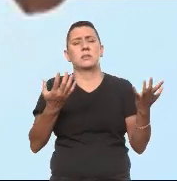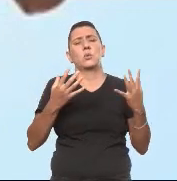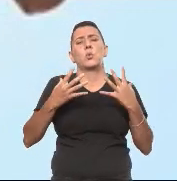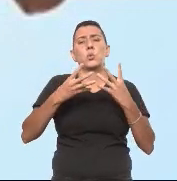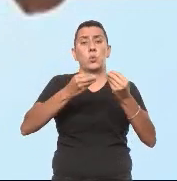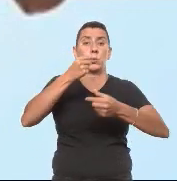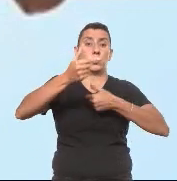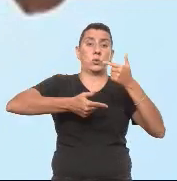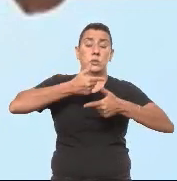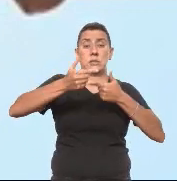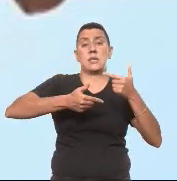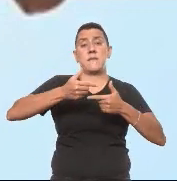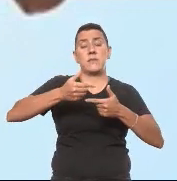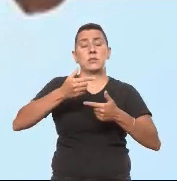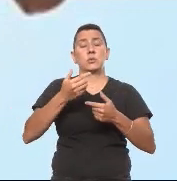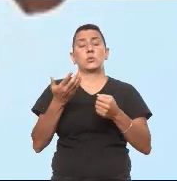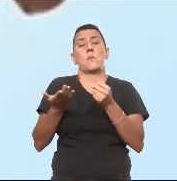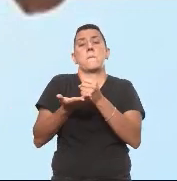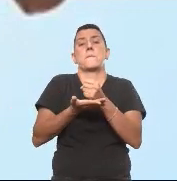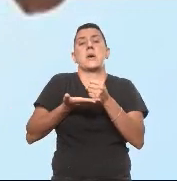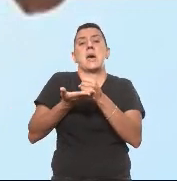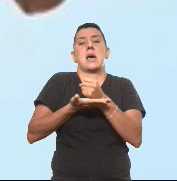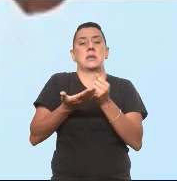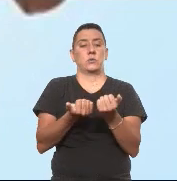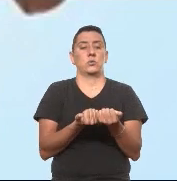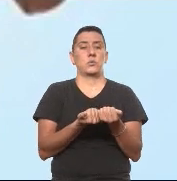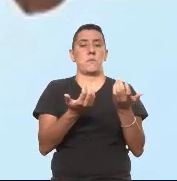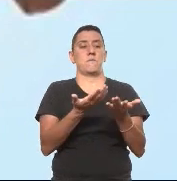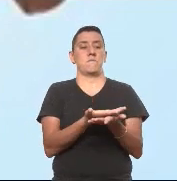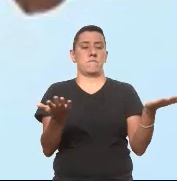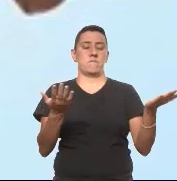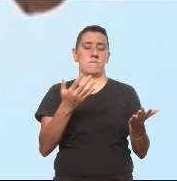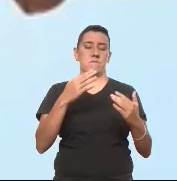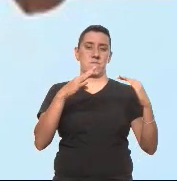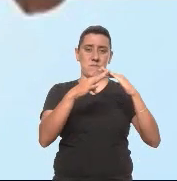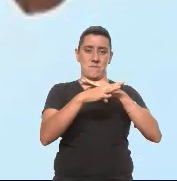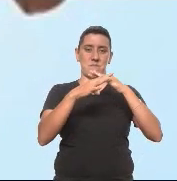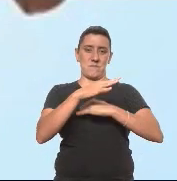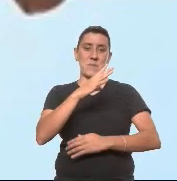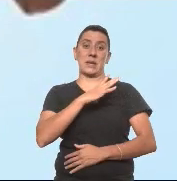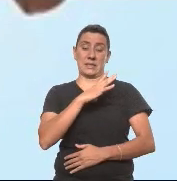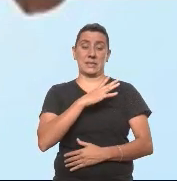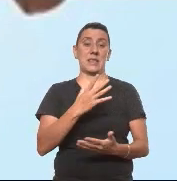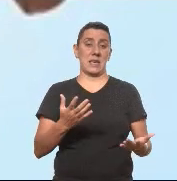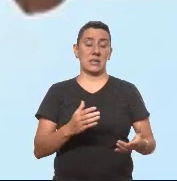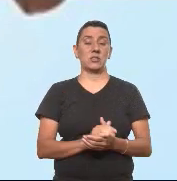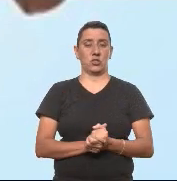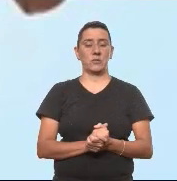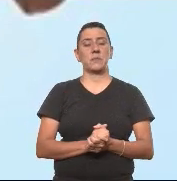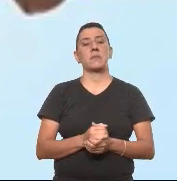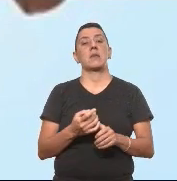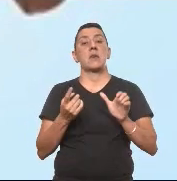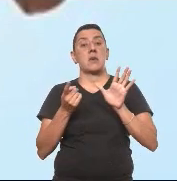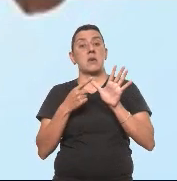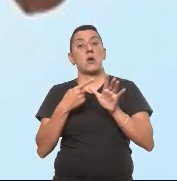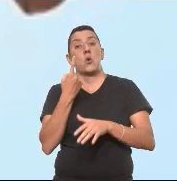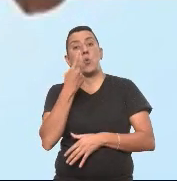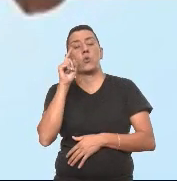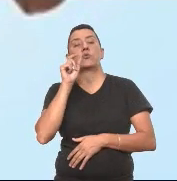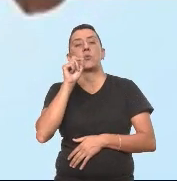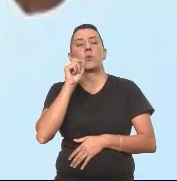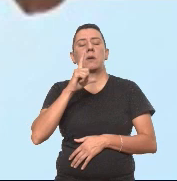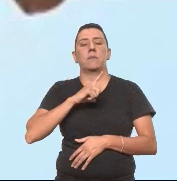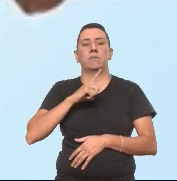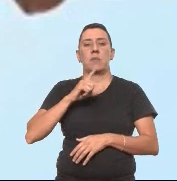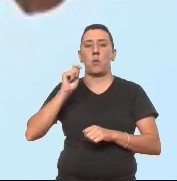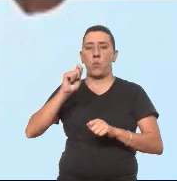infraestrutura básica né que eu preciso para uma cidade de funcionar e por último como eu já mencionei anteriormente eu preciso ter um grande